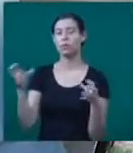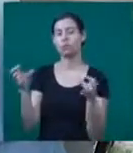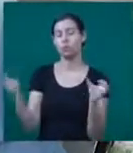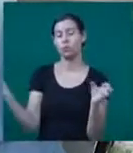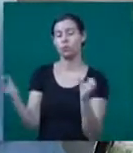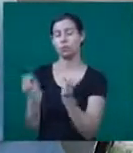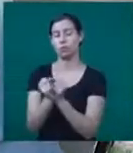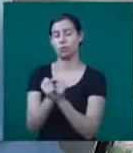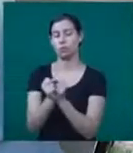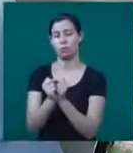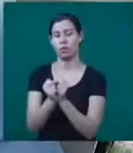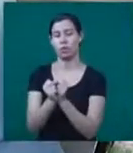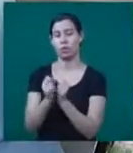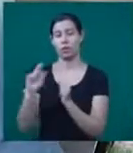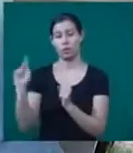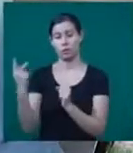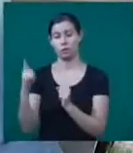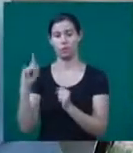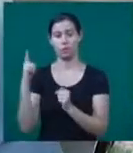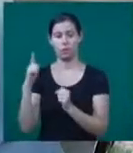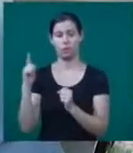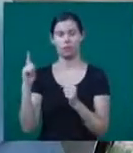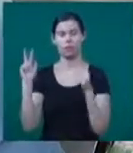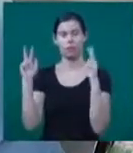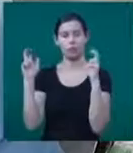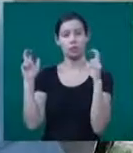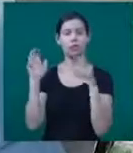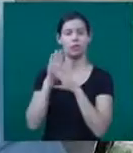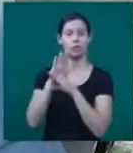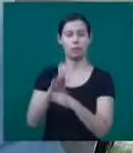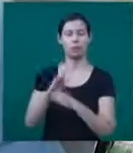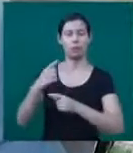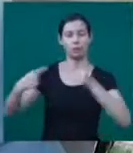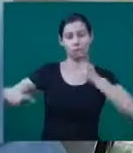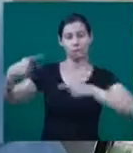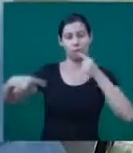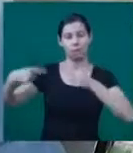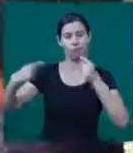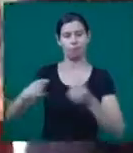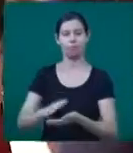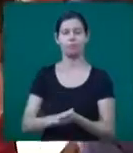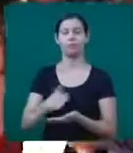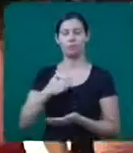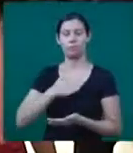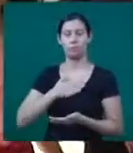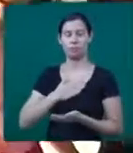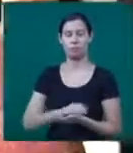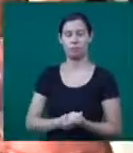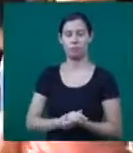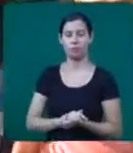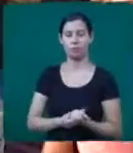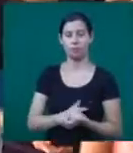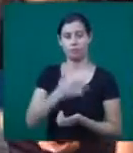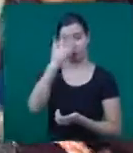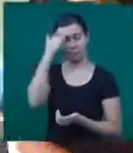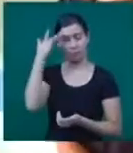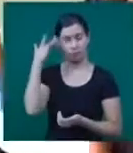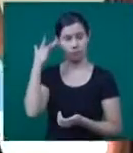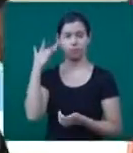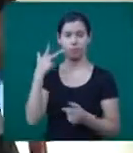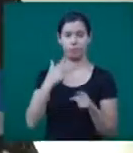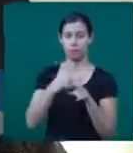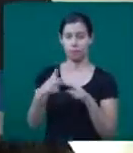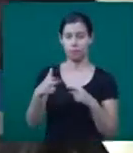e vão nos ajudar a debater ainda mais o tema. E eu achei interessantíssimo, gostei muito. Quem vencer o concurso ganha uma